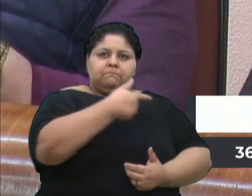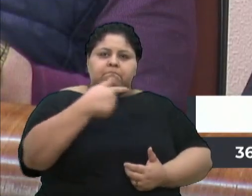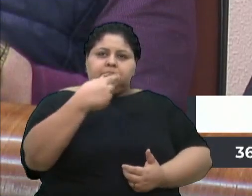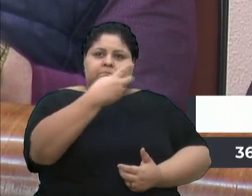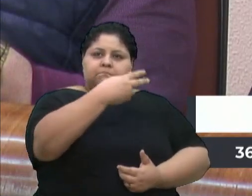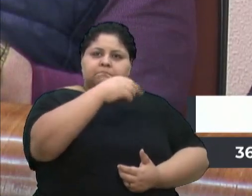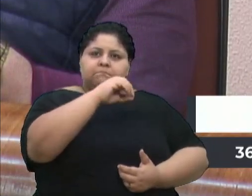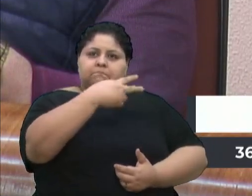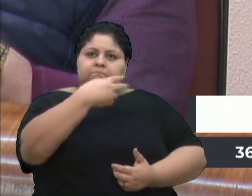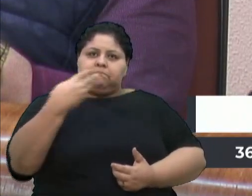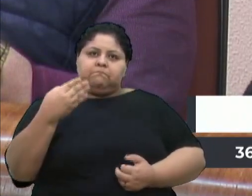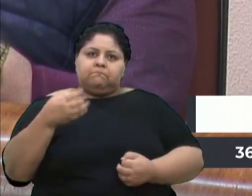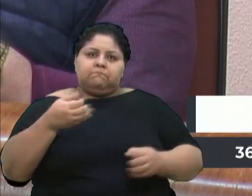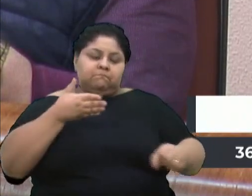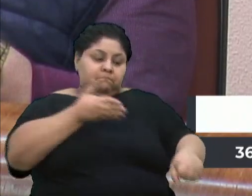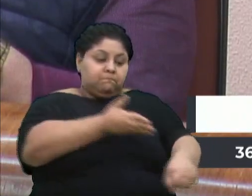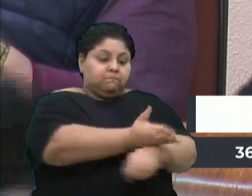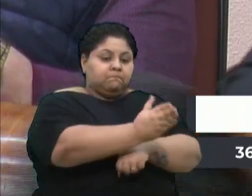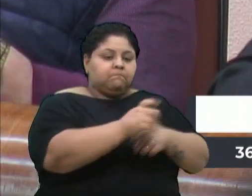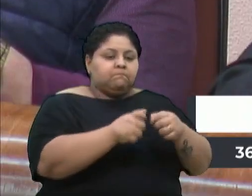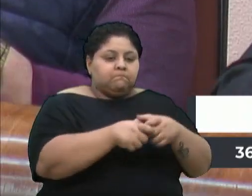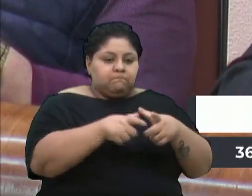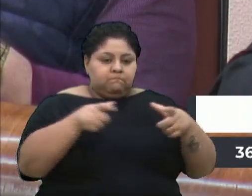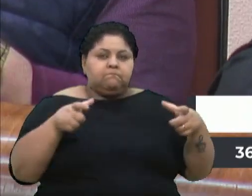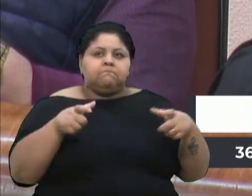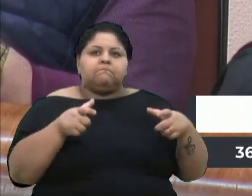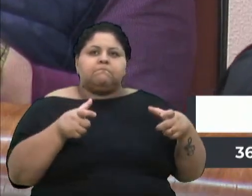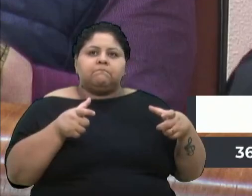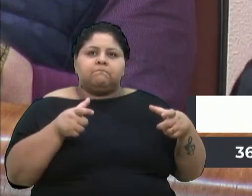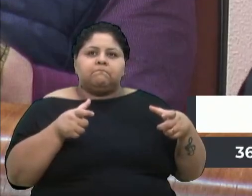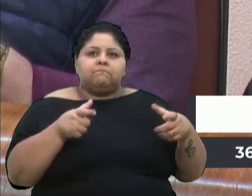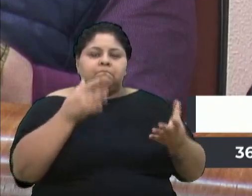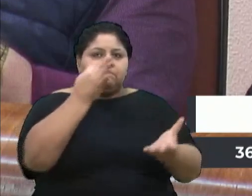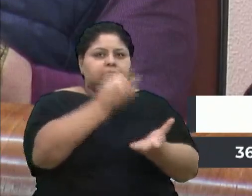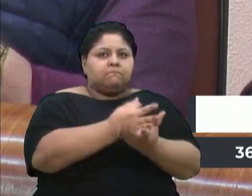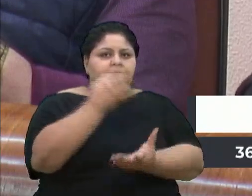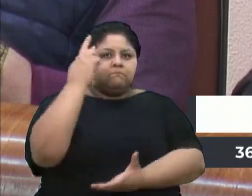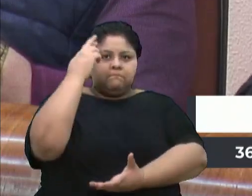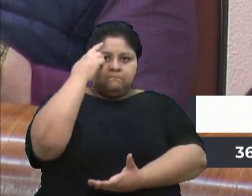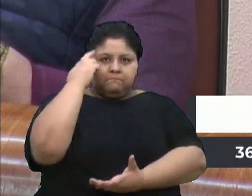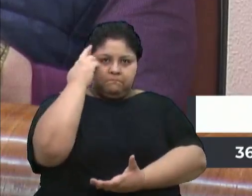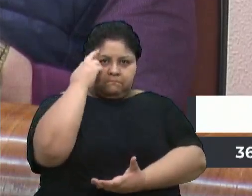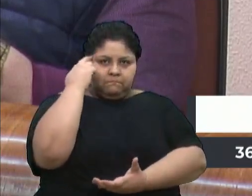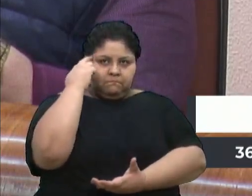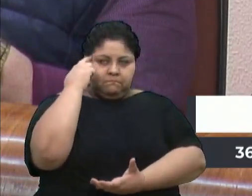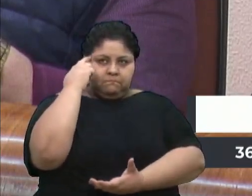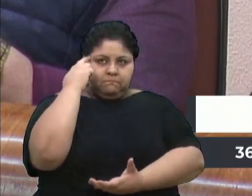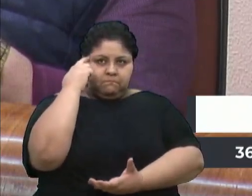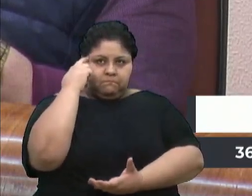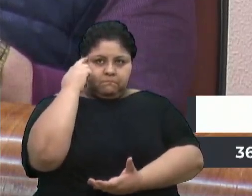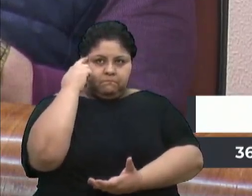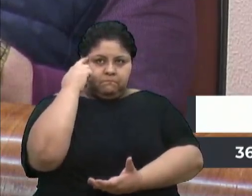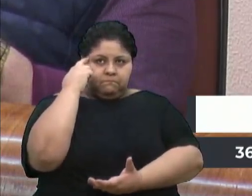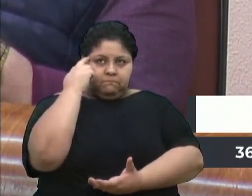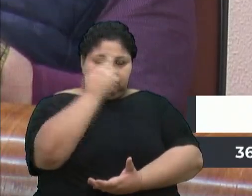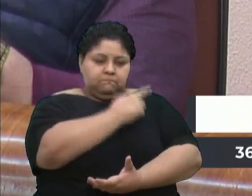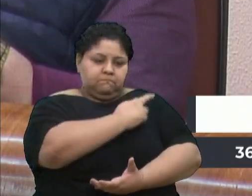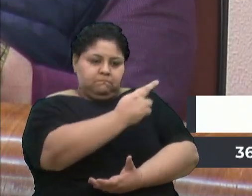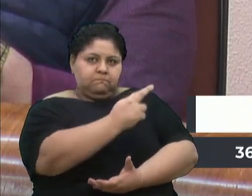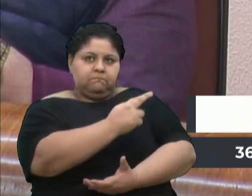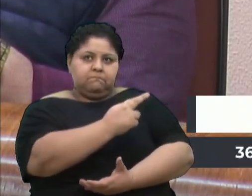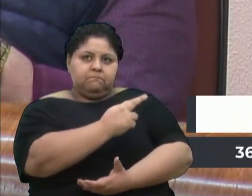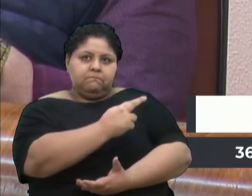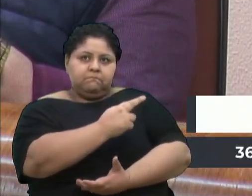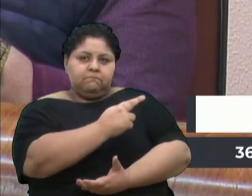17/2023 foi aprovado por unanimidade com ausência do Rafael Bueno. Em representação, em